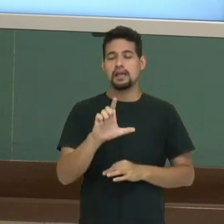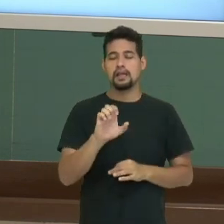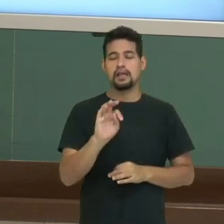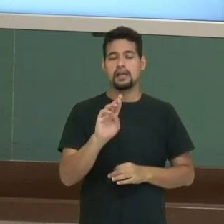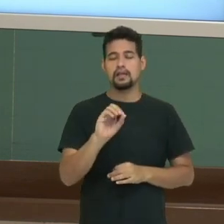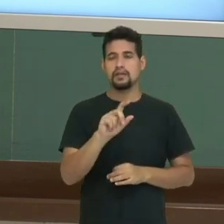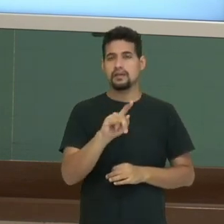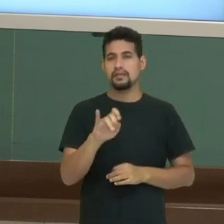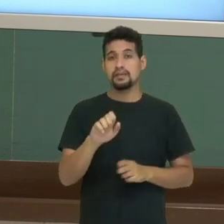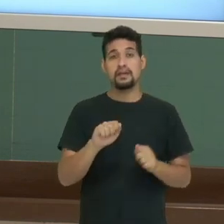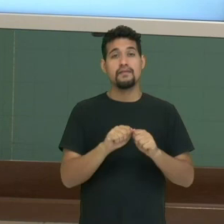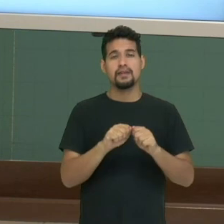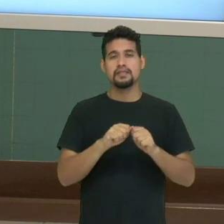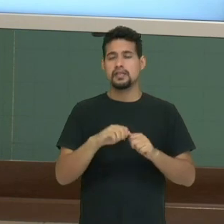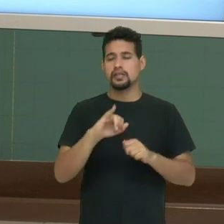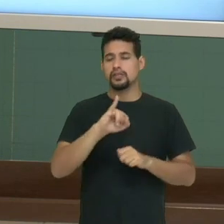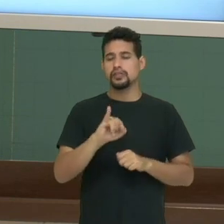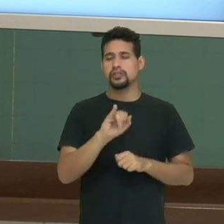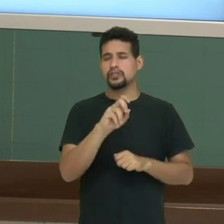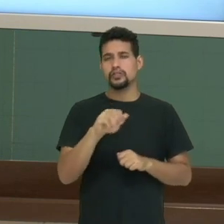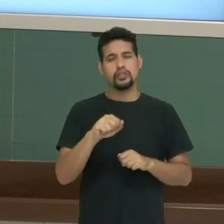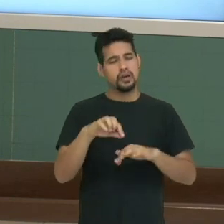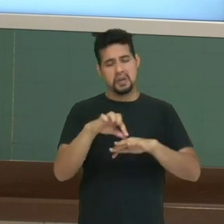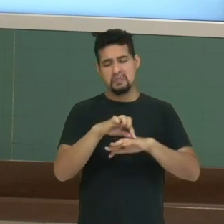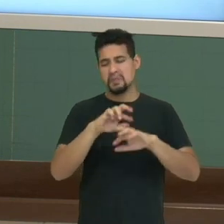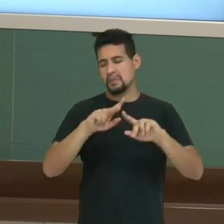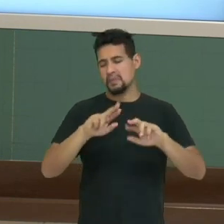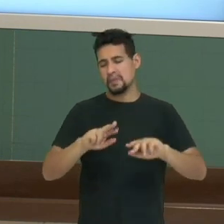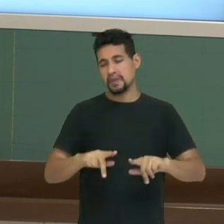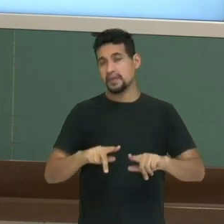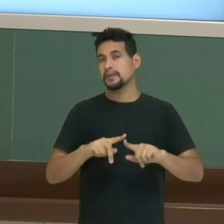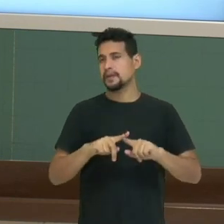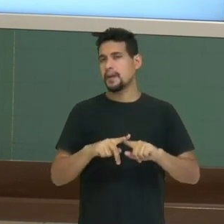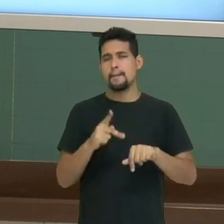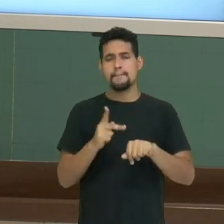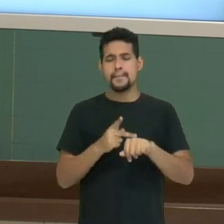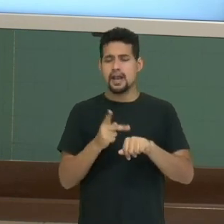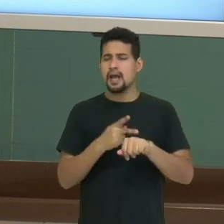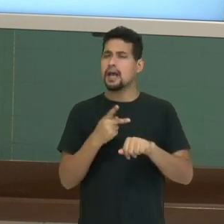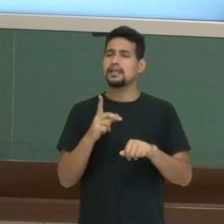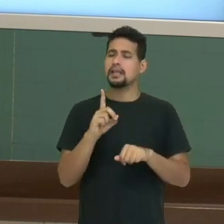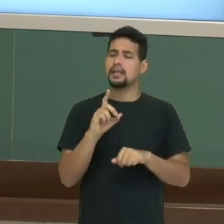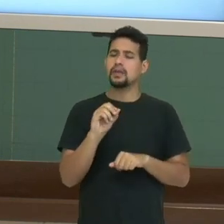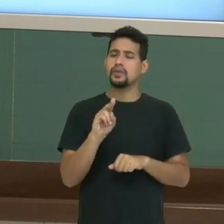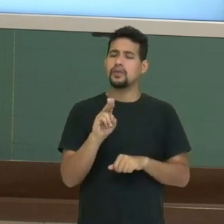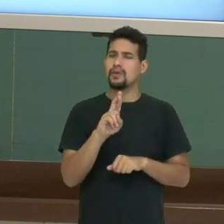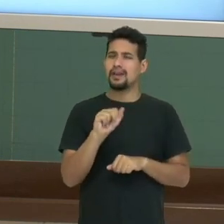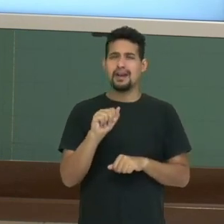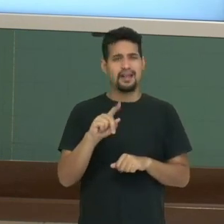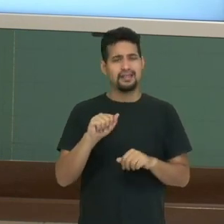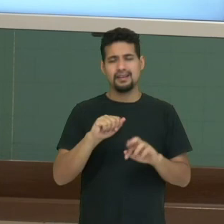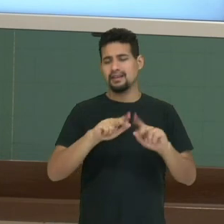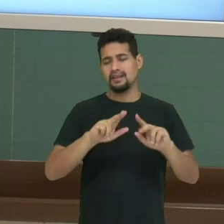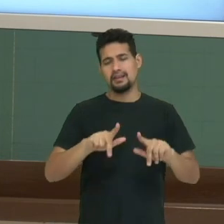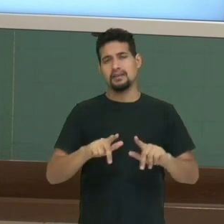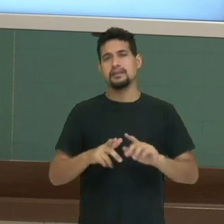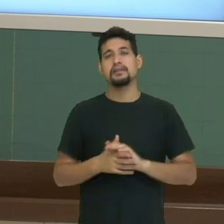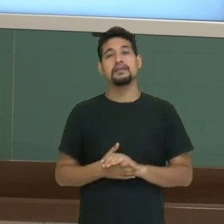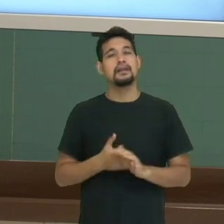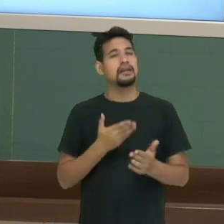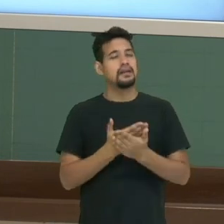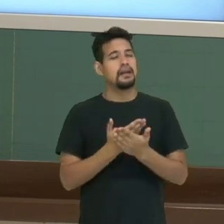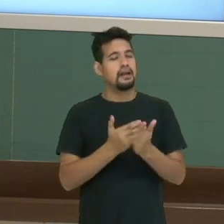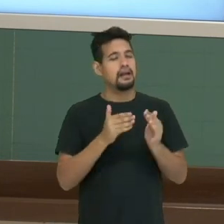é a fabricação de semijoias e bijuterias, que são aí prateadas, douradas com os outros metais. Nessa